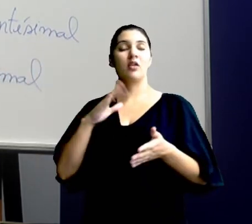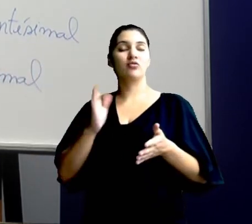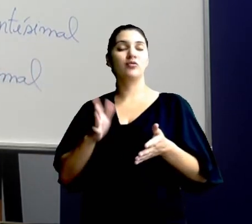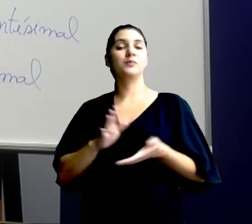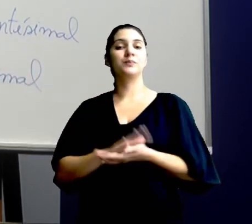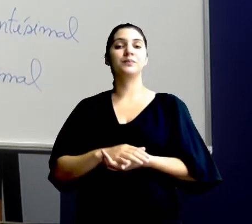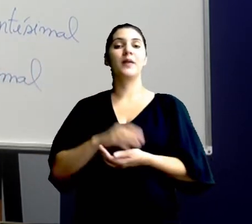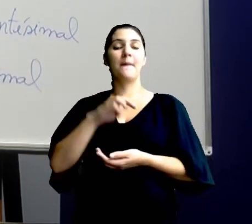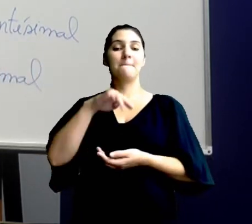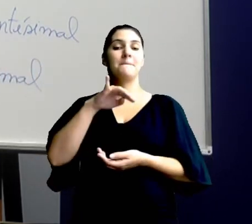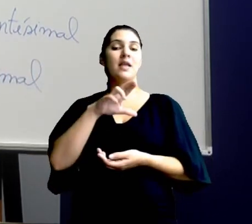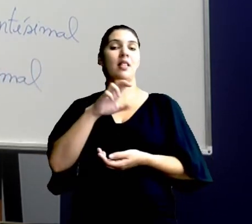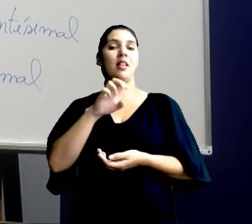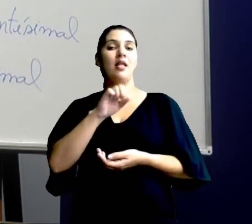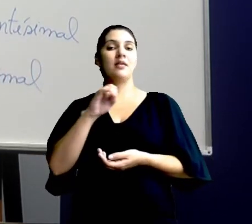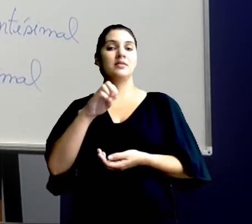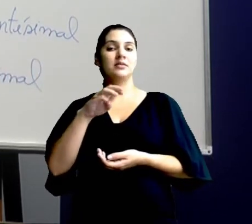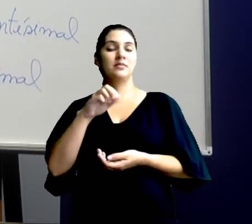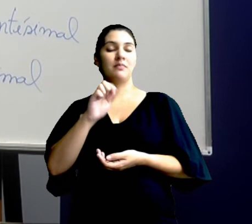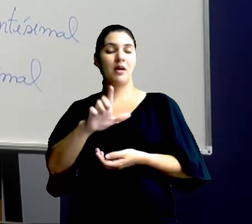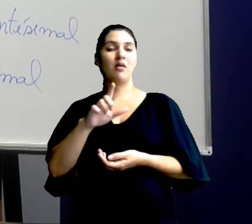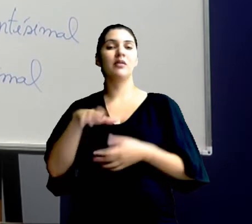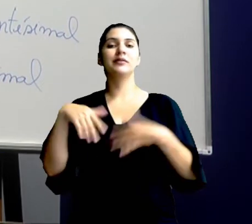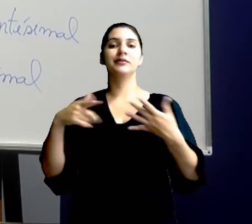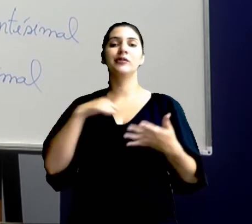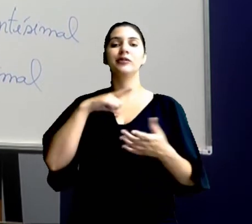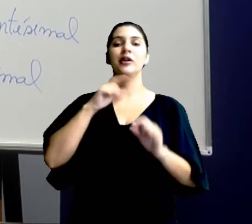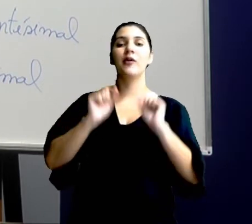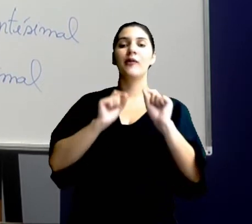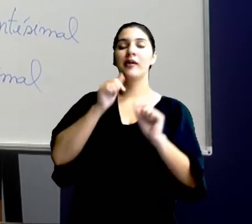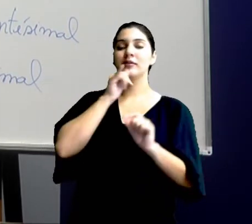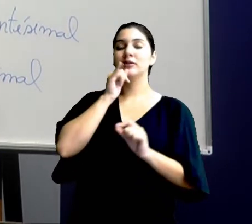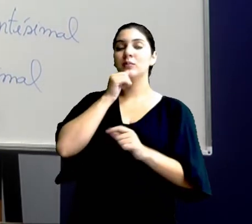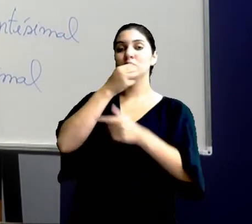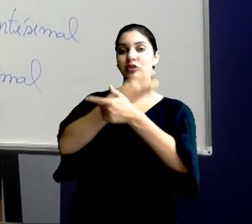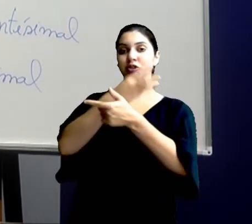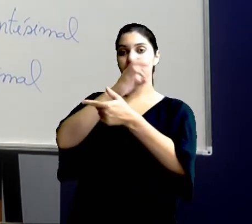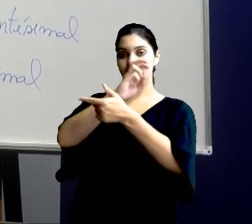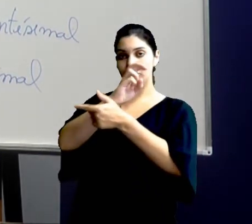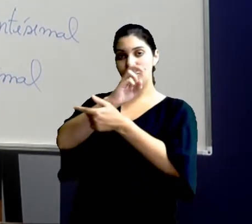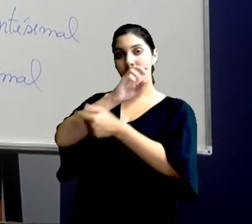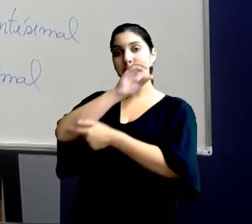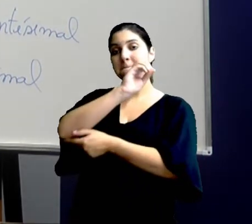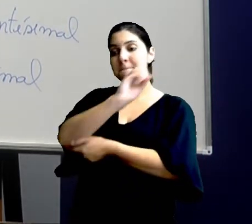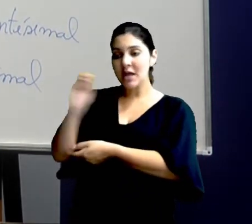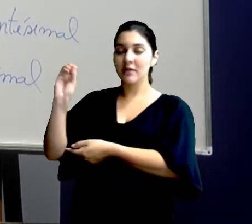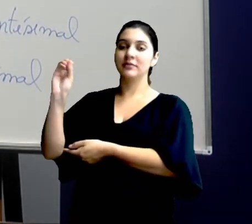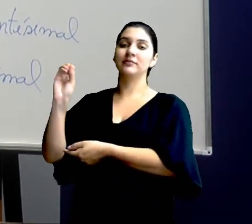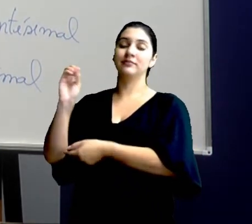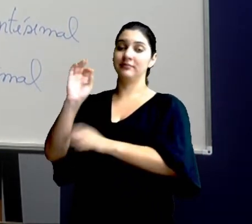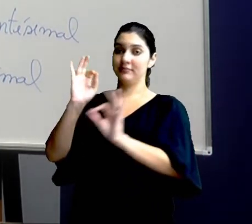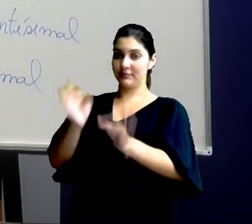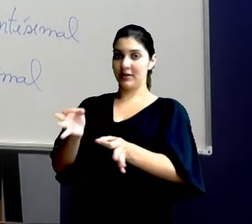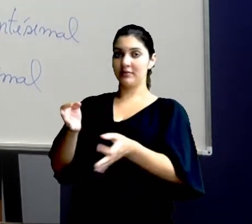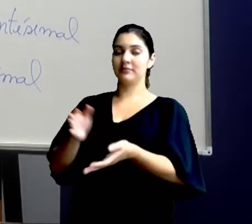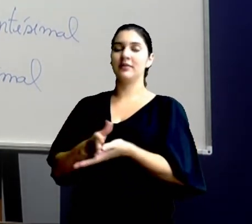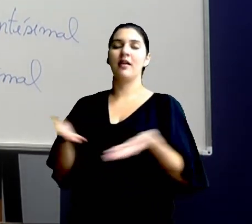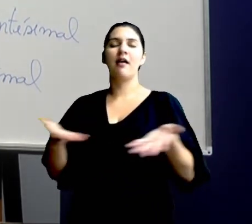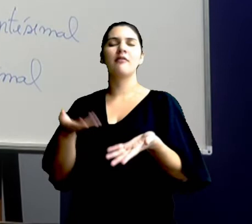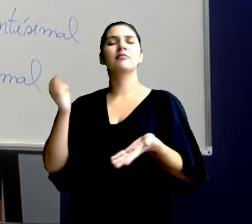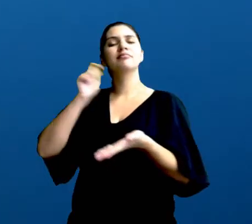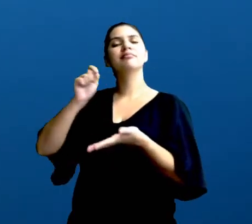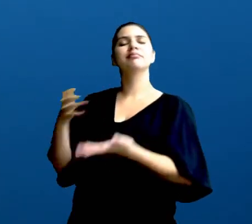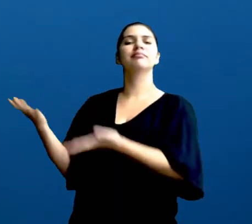Ok? Milesimal, tá certo? Milésimo. Então, eu tenho 35 milésimos. Tá certo? Vamos para o